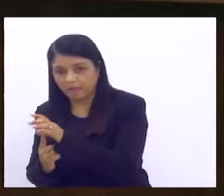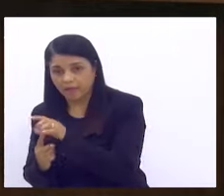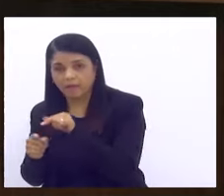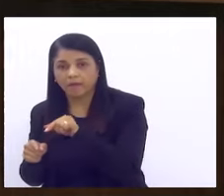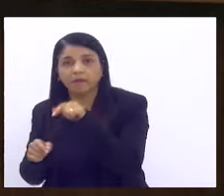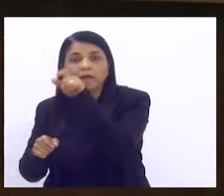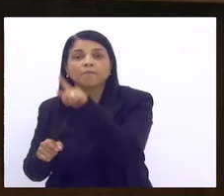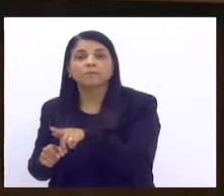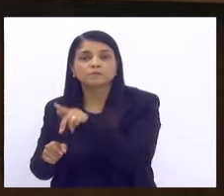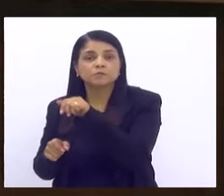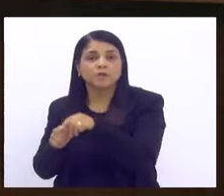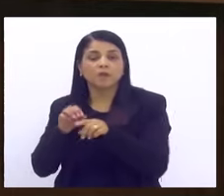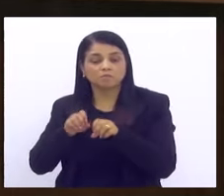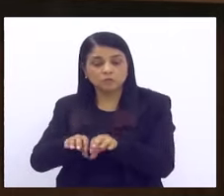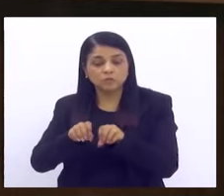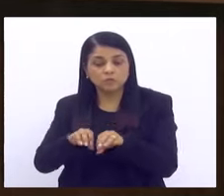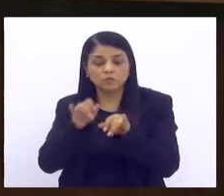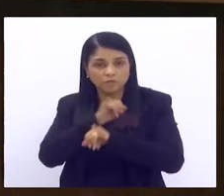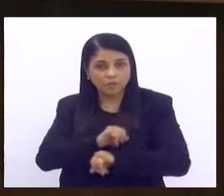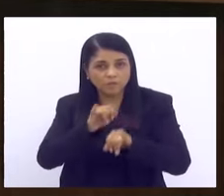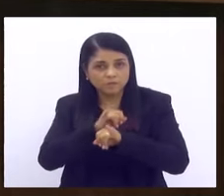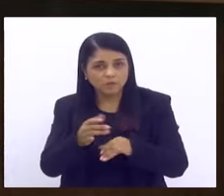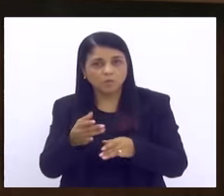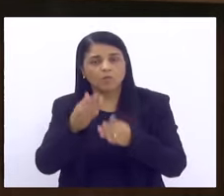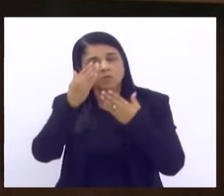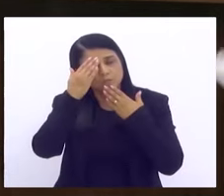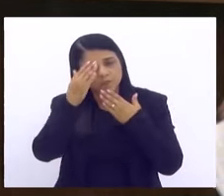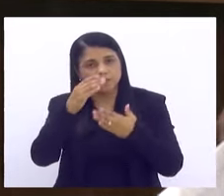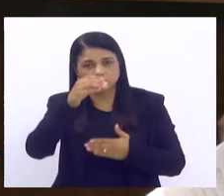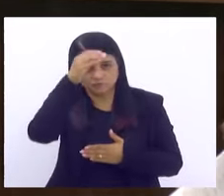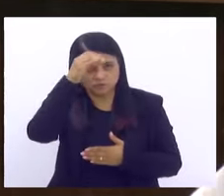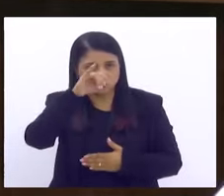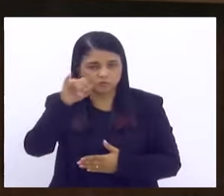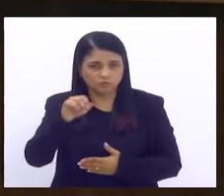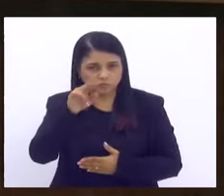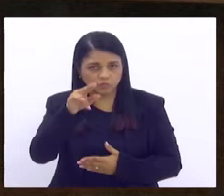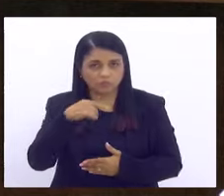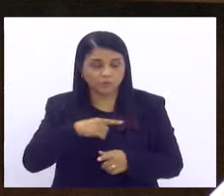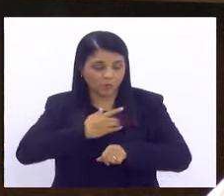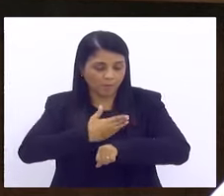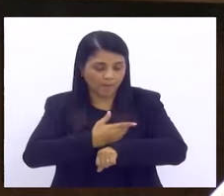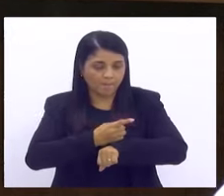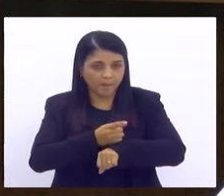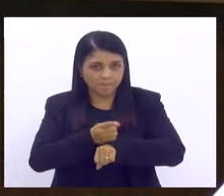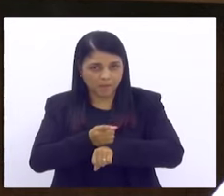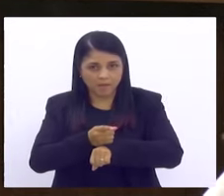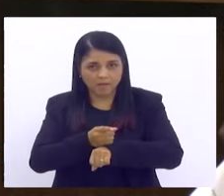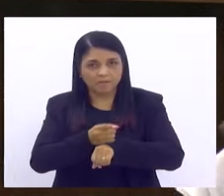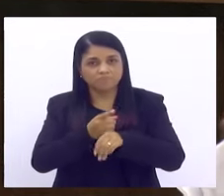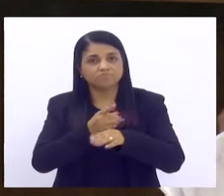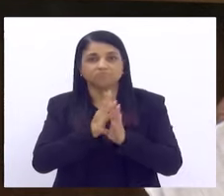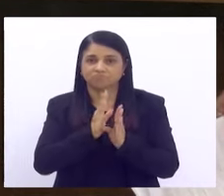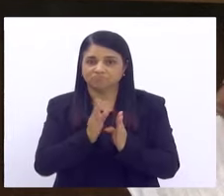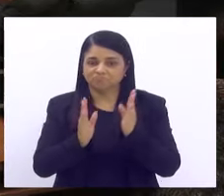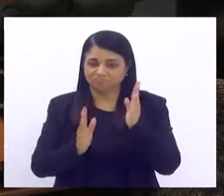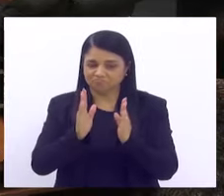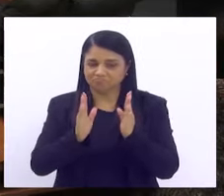prevenir com educação e informação essa questão. Obrigado, tia Ju. Olha, o meu cronômetro foi dentro do